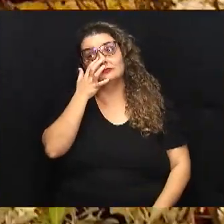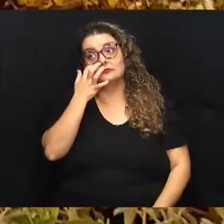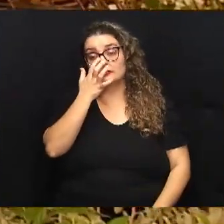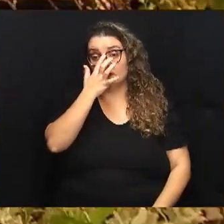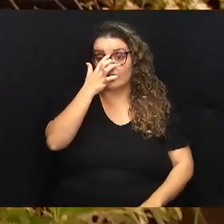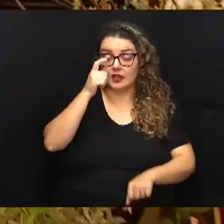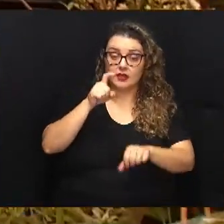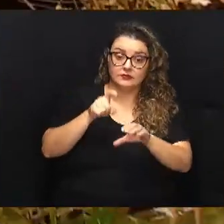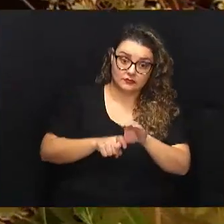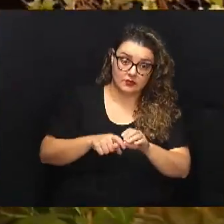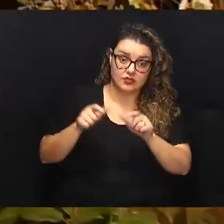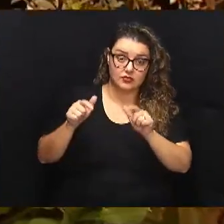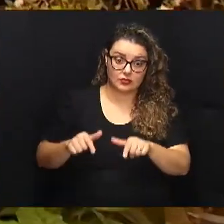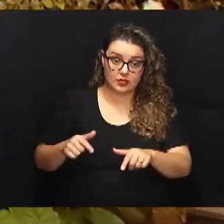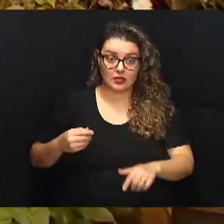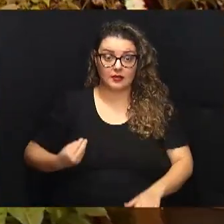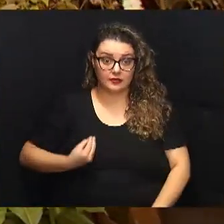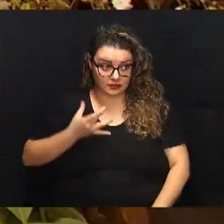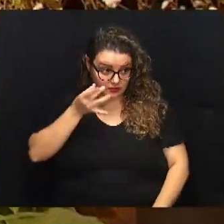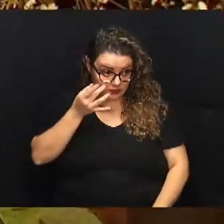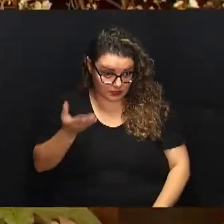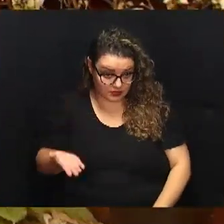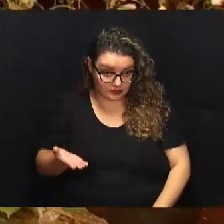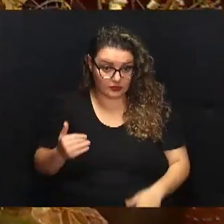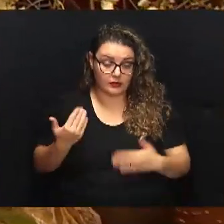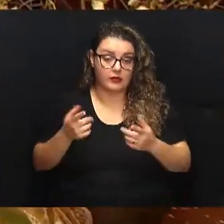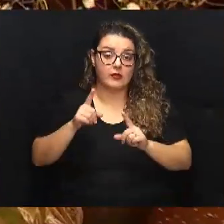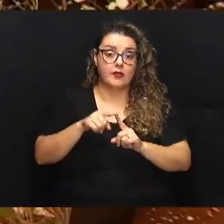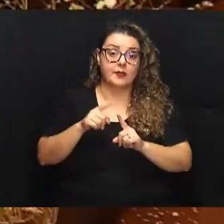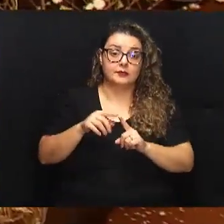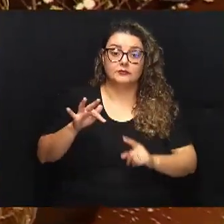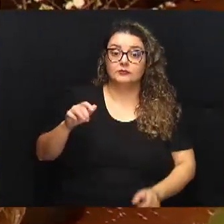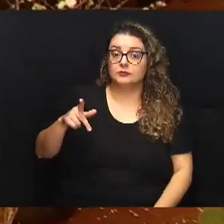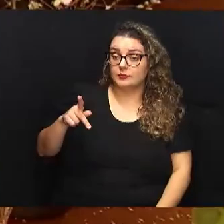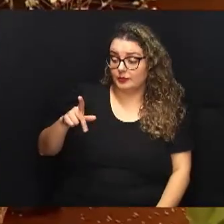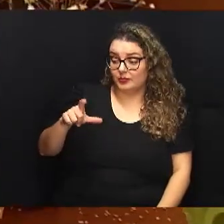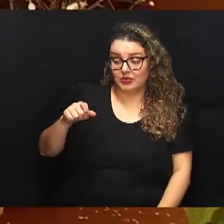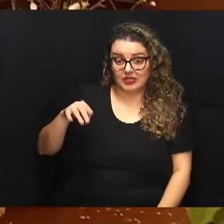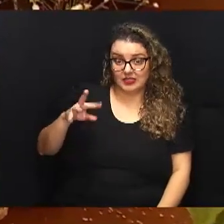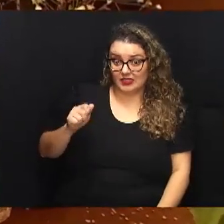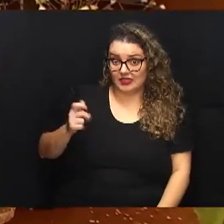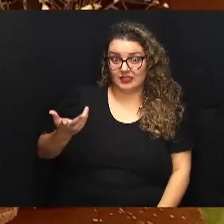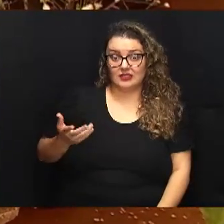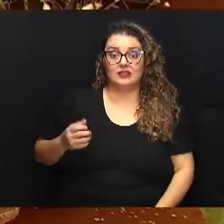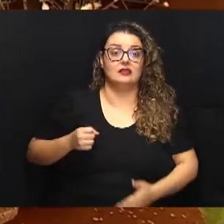e qual tipo de planta que você está levando. Então tem plantas que não é porque é de